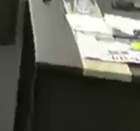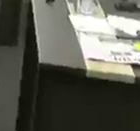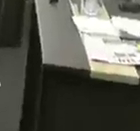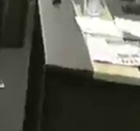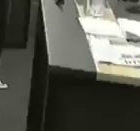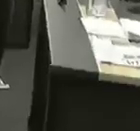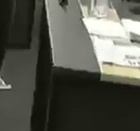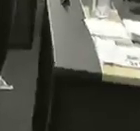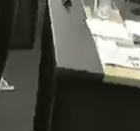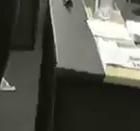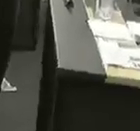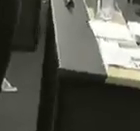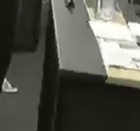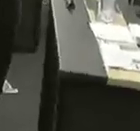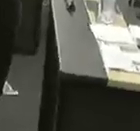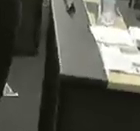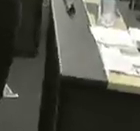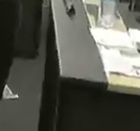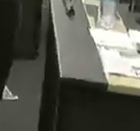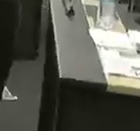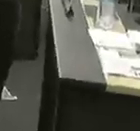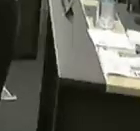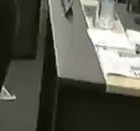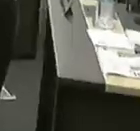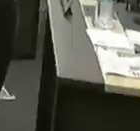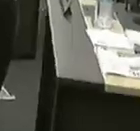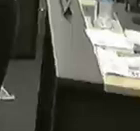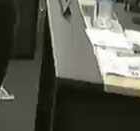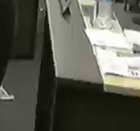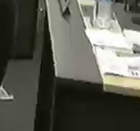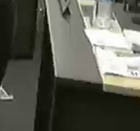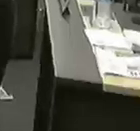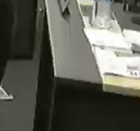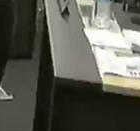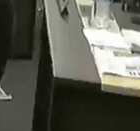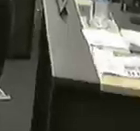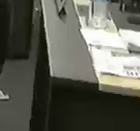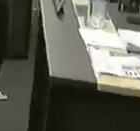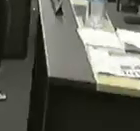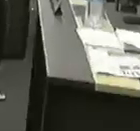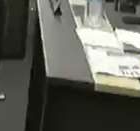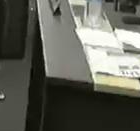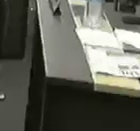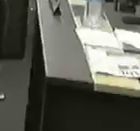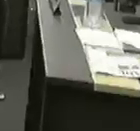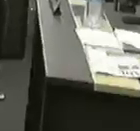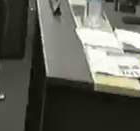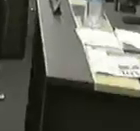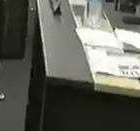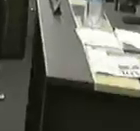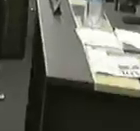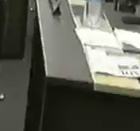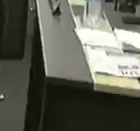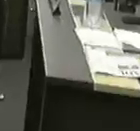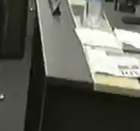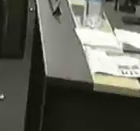projetos devem ser votados, estão previstos para votação na ordem do dia. São 3 de denominação, daqui